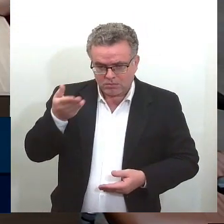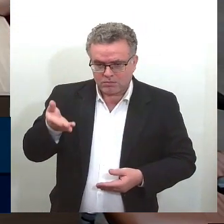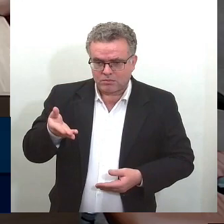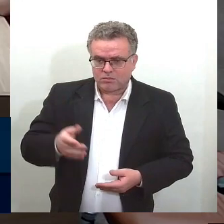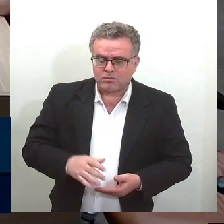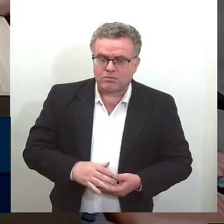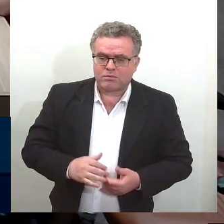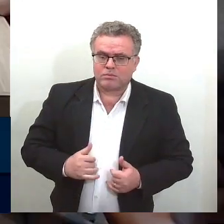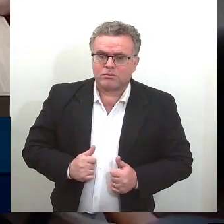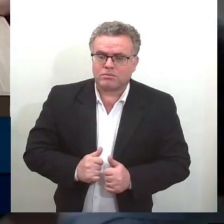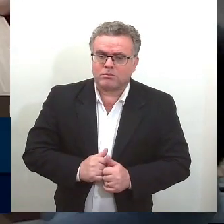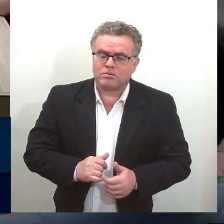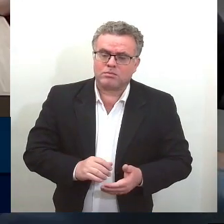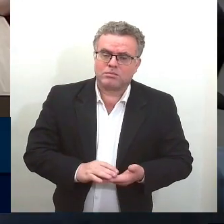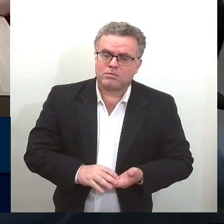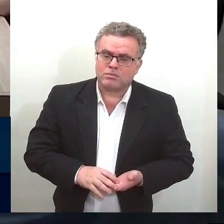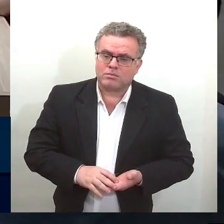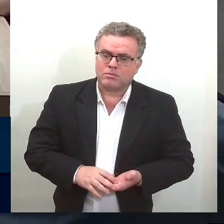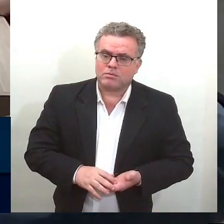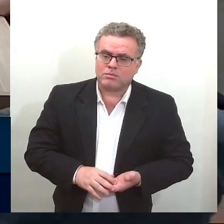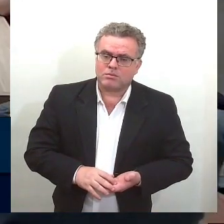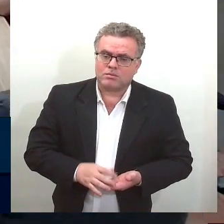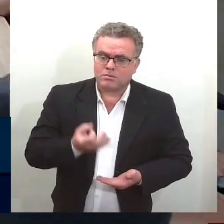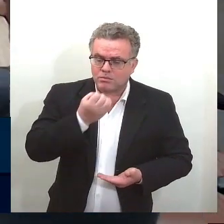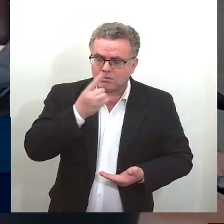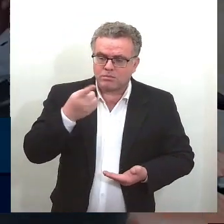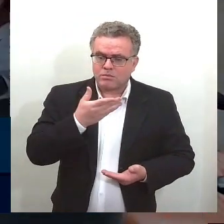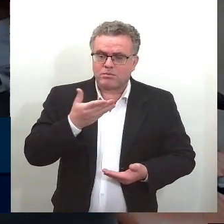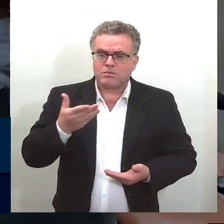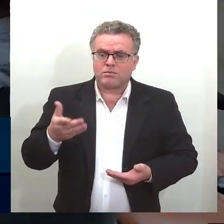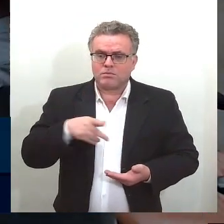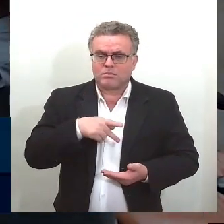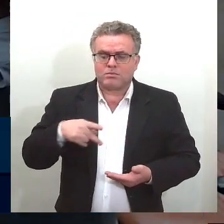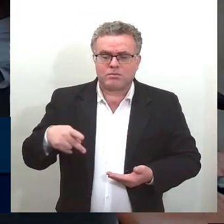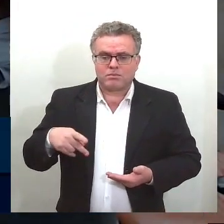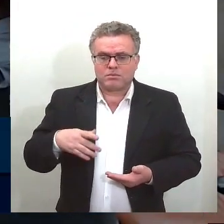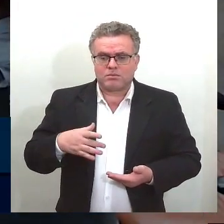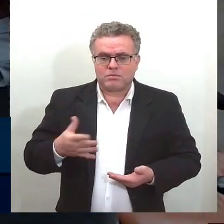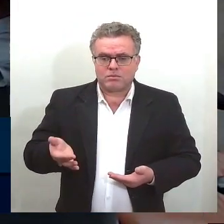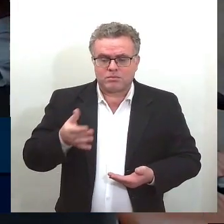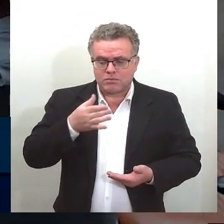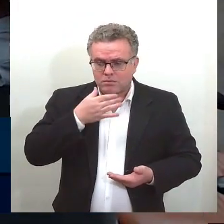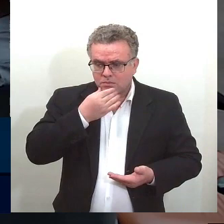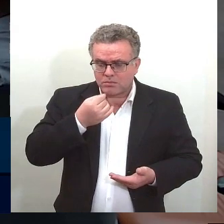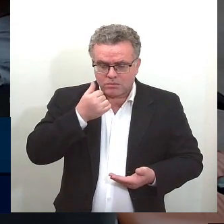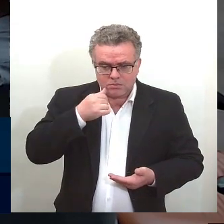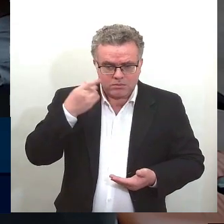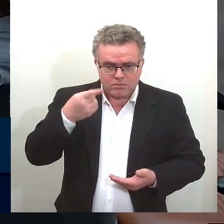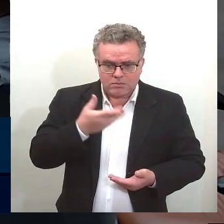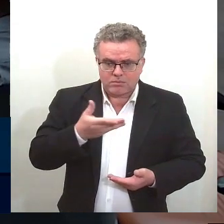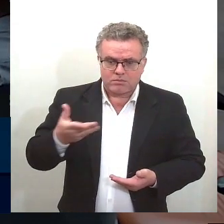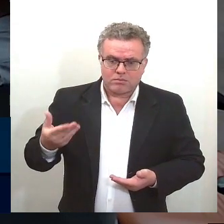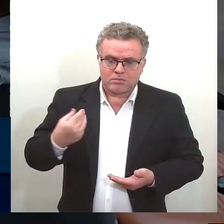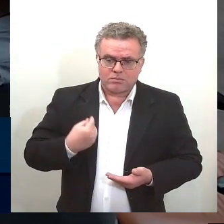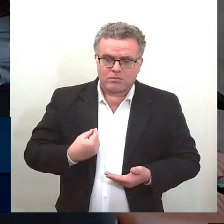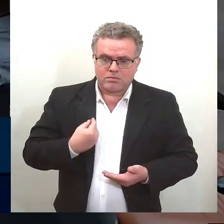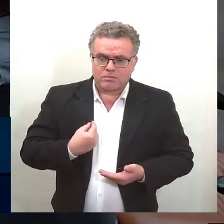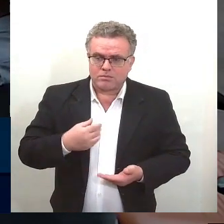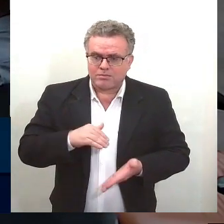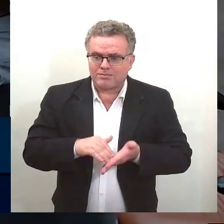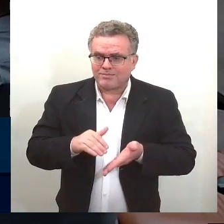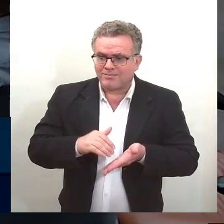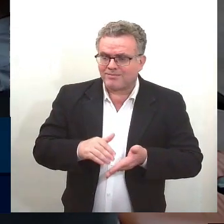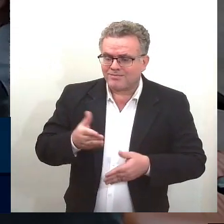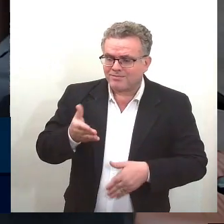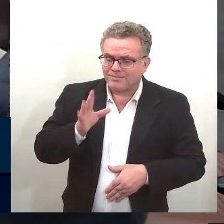Bom dia a todos, senhor presidente, senhoras deputadas, senhores deputados, nossa secretária. As dúvidas já foram